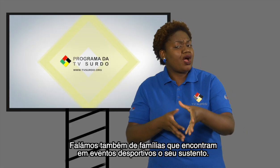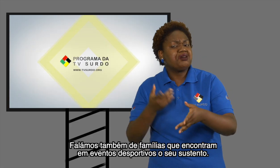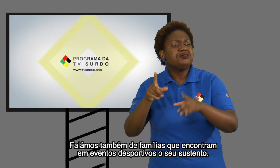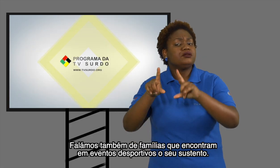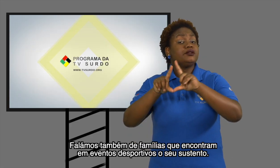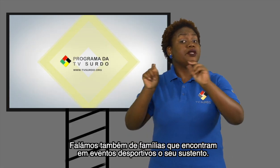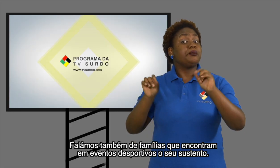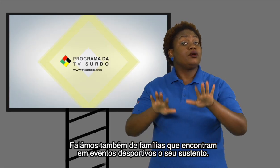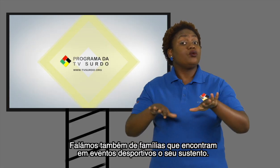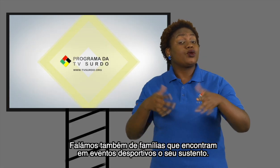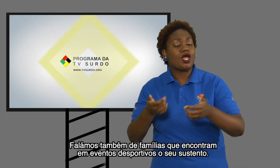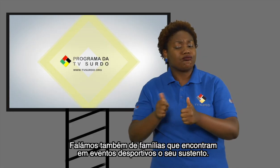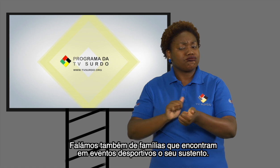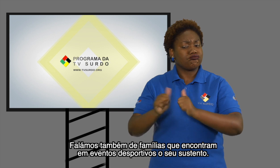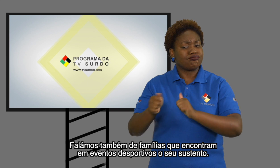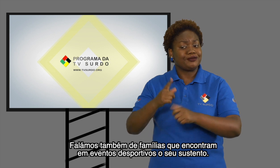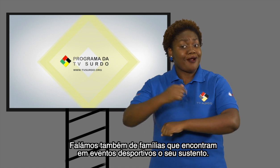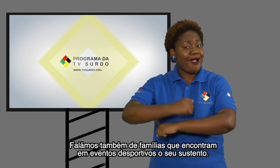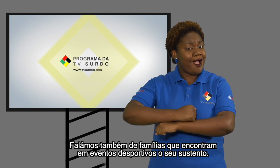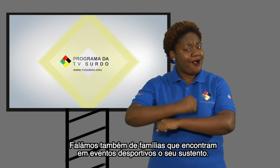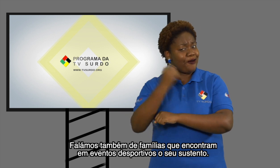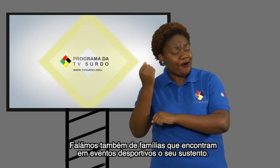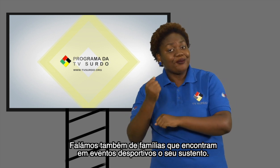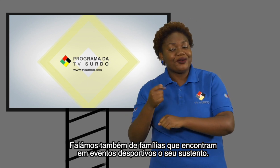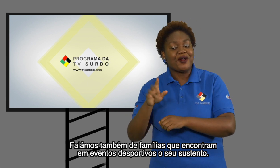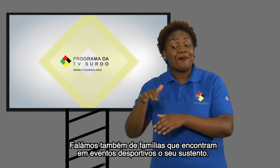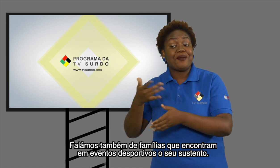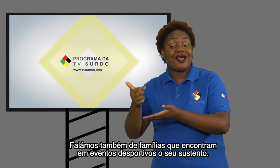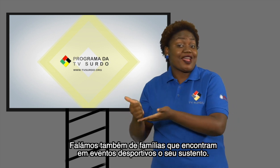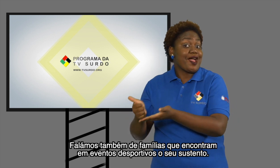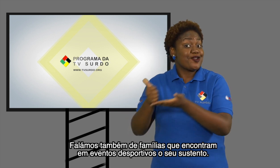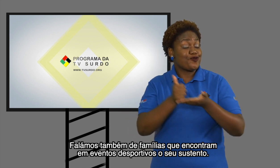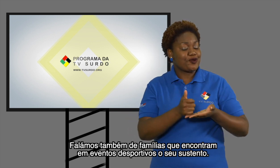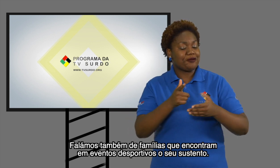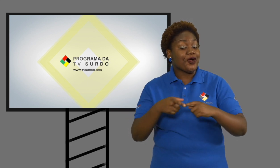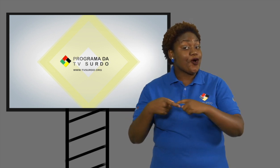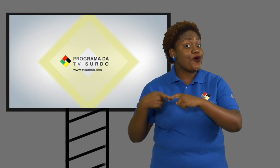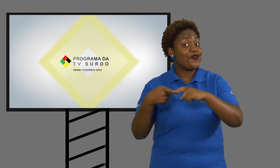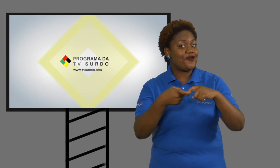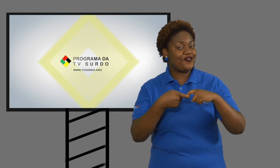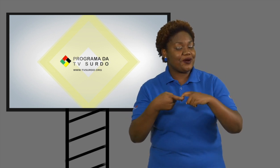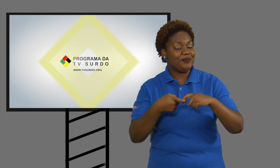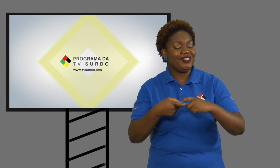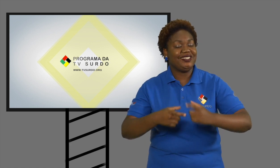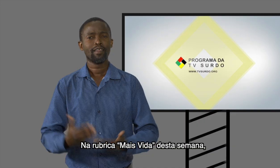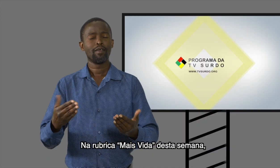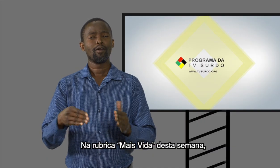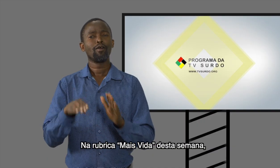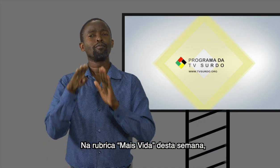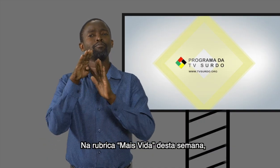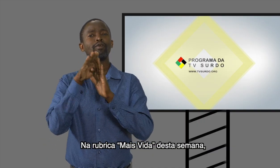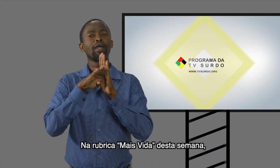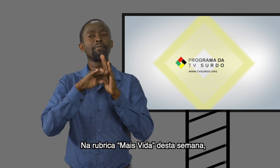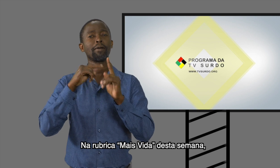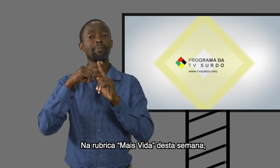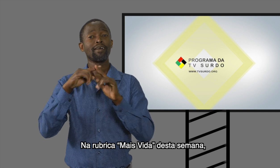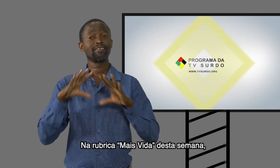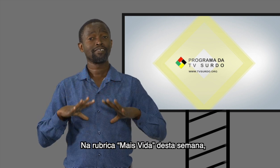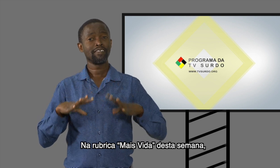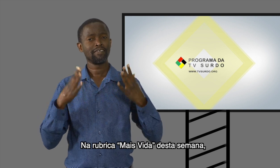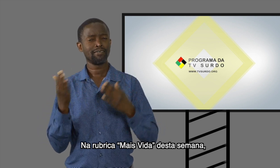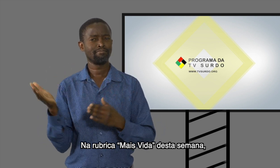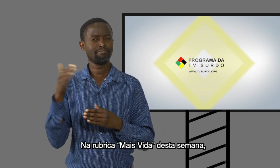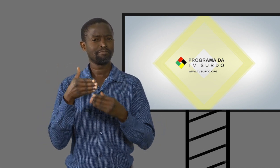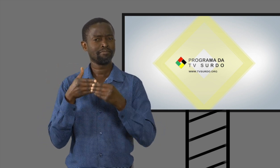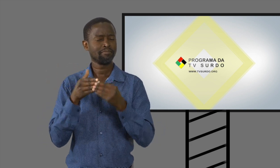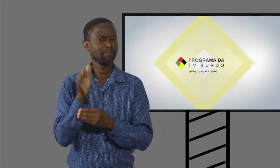Falamos também de famílias que encontram em eventos desportivos o seu sustento. Na rubrica Mais Vida